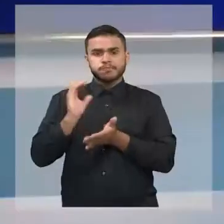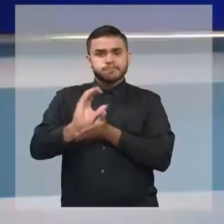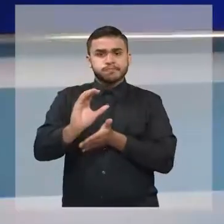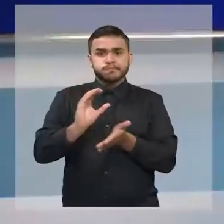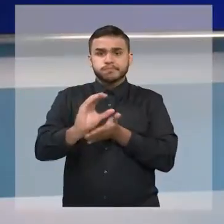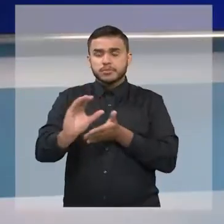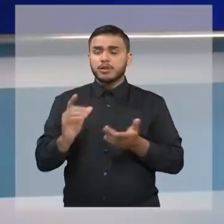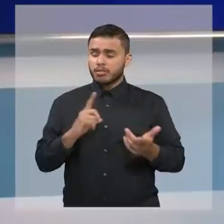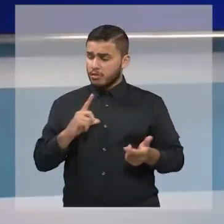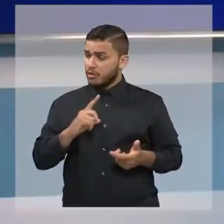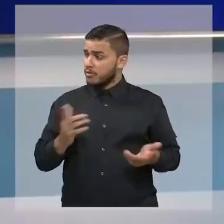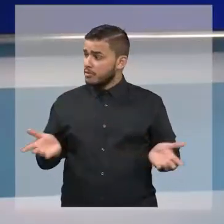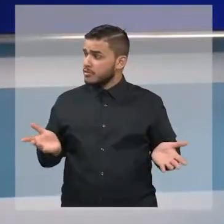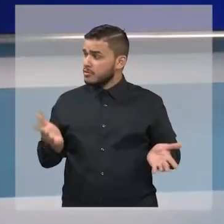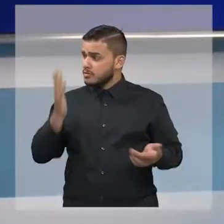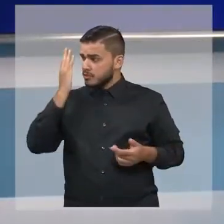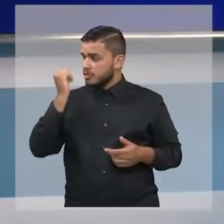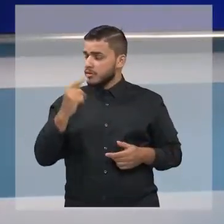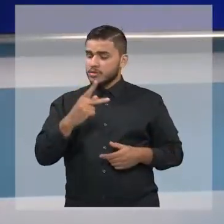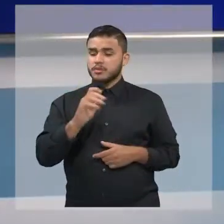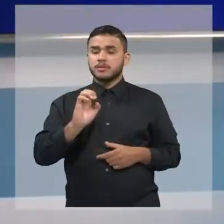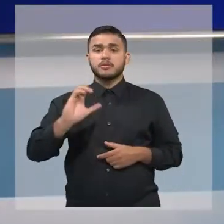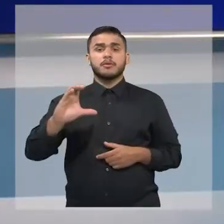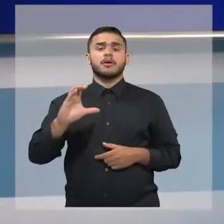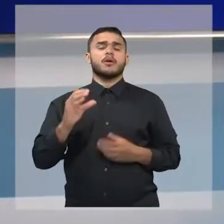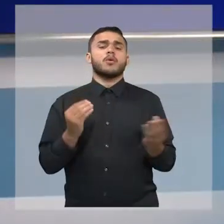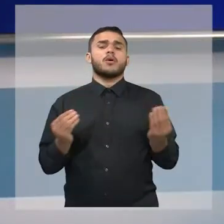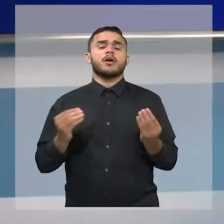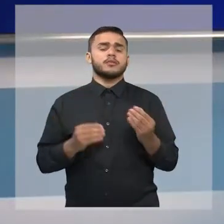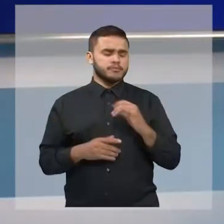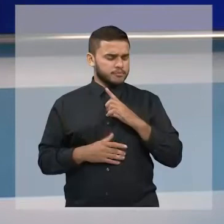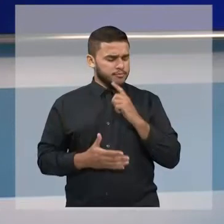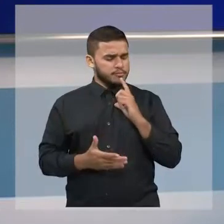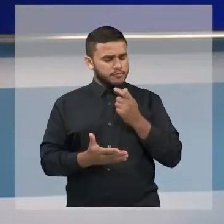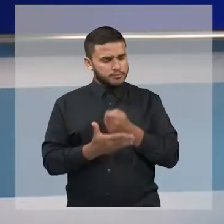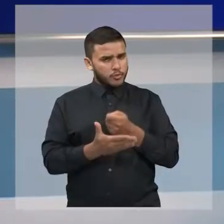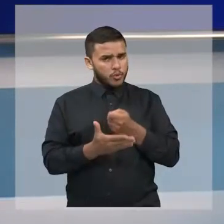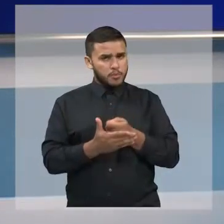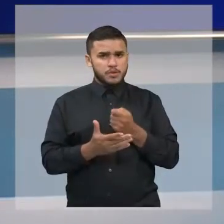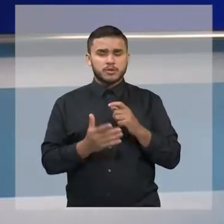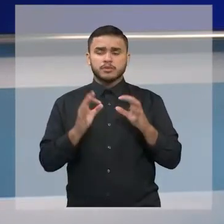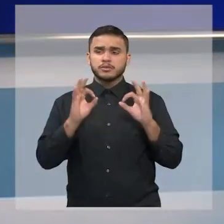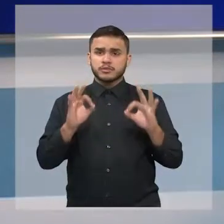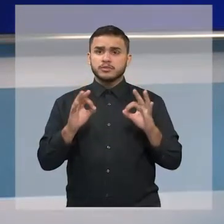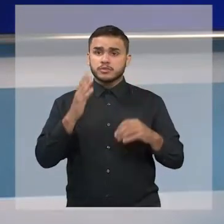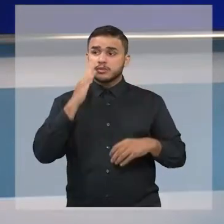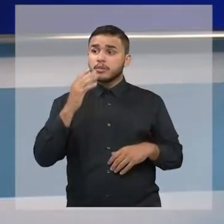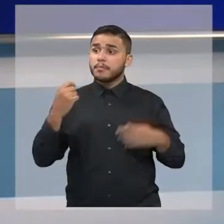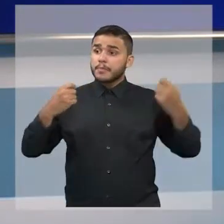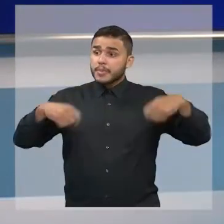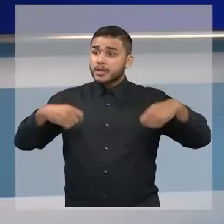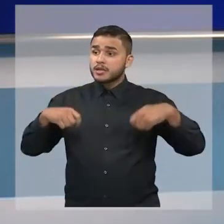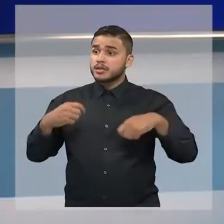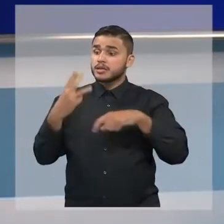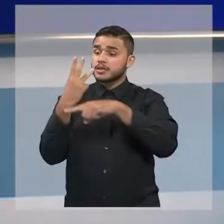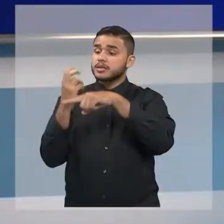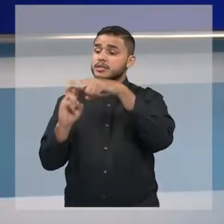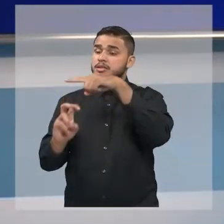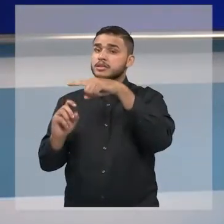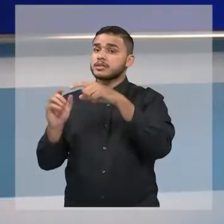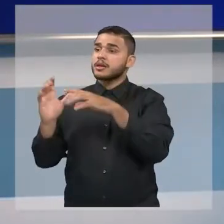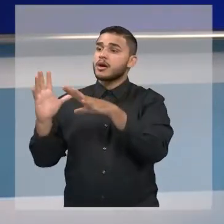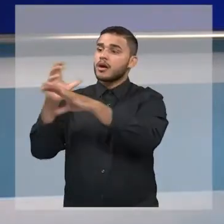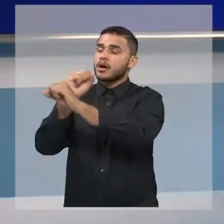E são reformas que, por se tratar de PEC, vão exigir 3/5 do Congresso Nacional. A